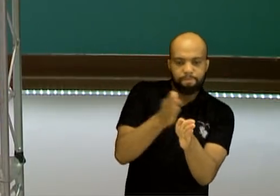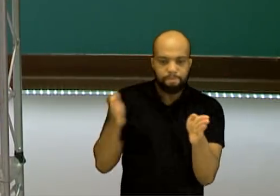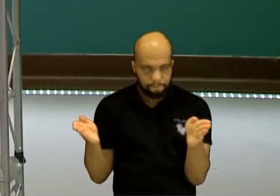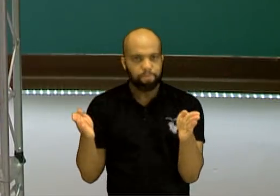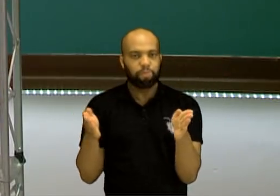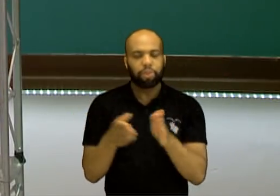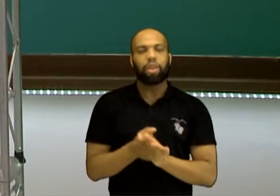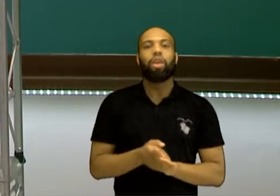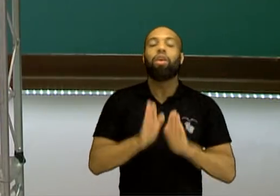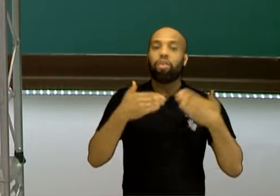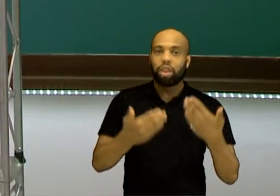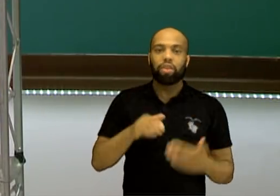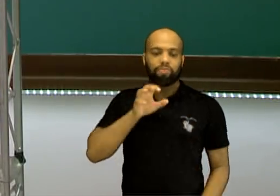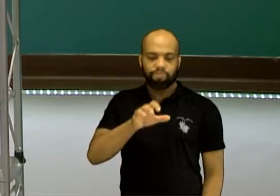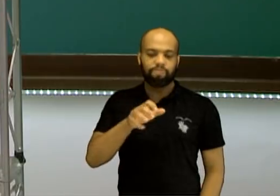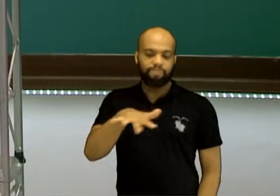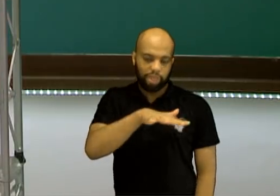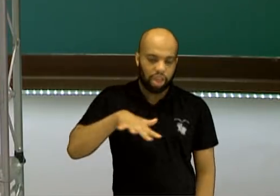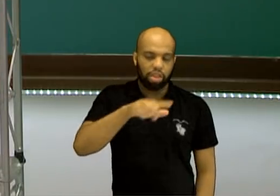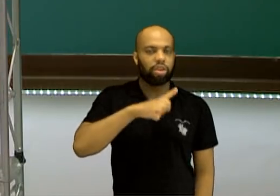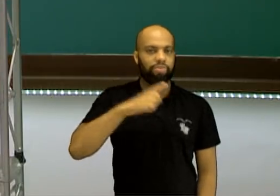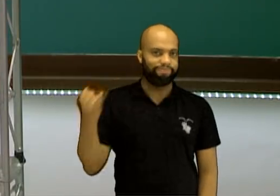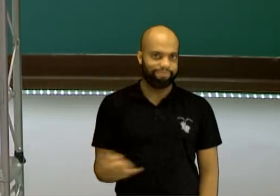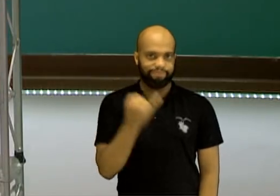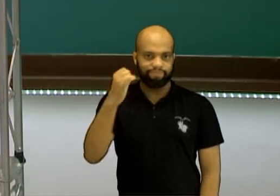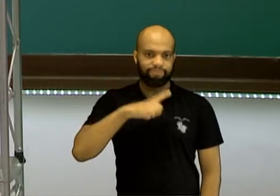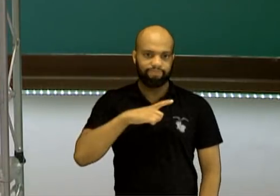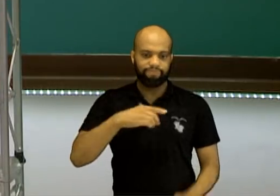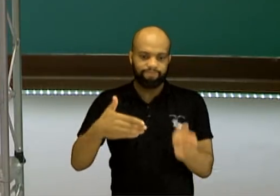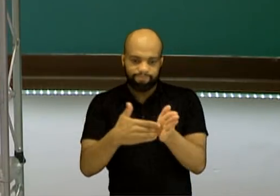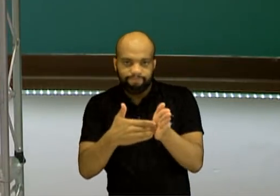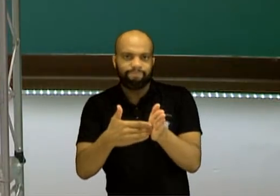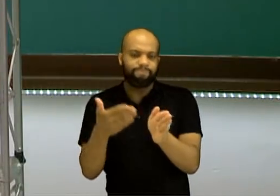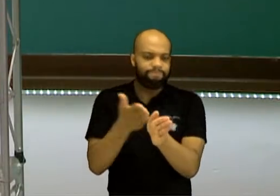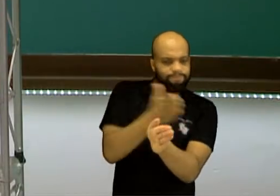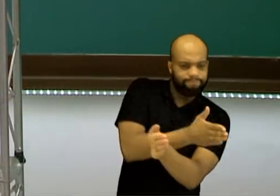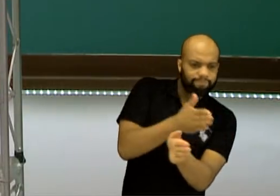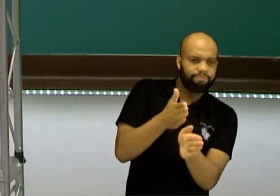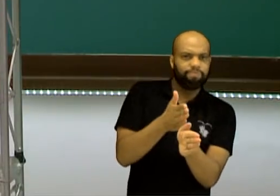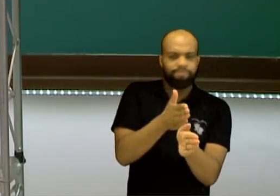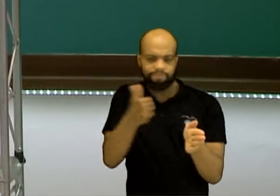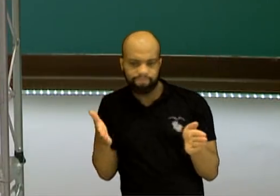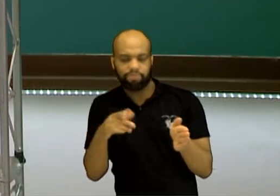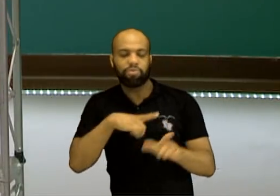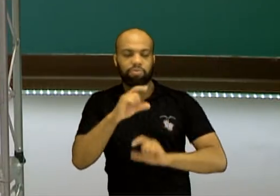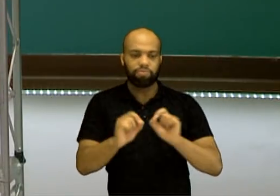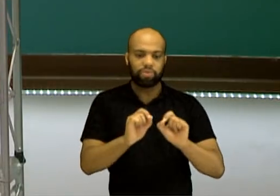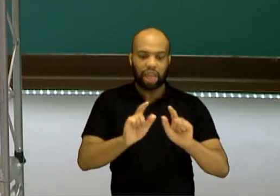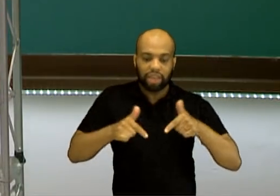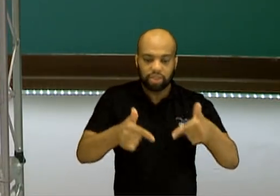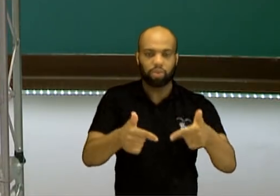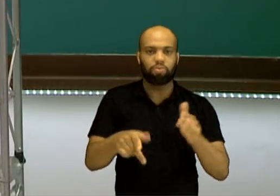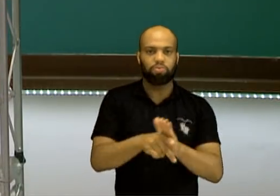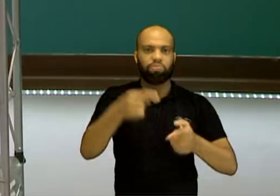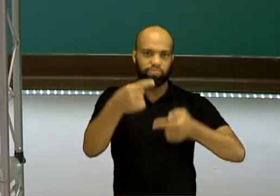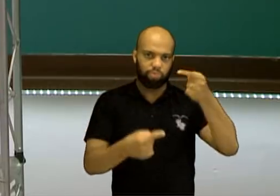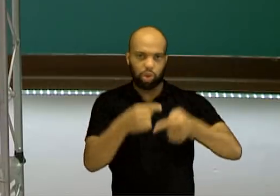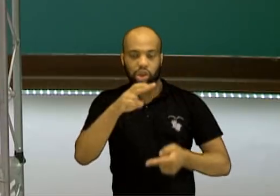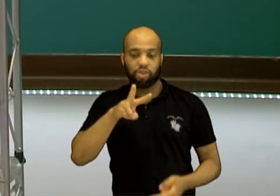essa grande importância, né? Os limites territoriais é que definem a ação política de um governo dentro desse